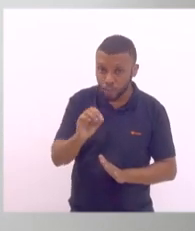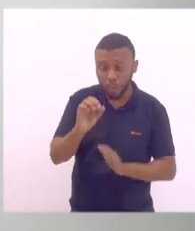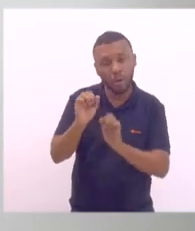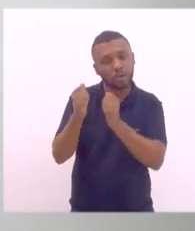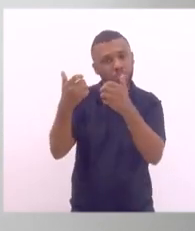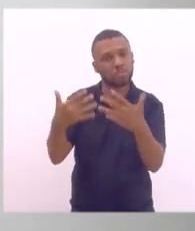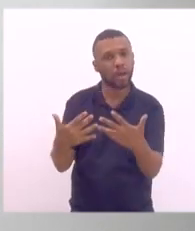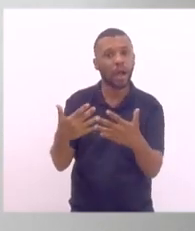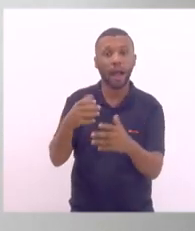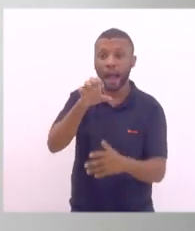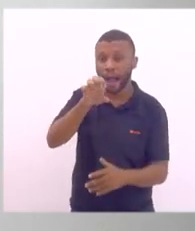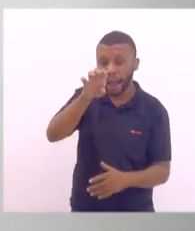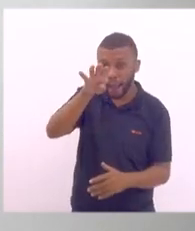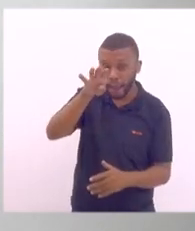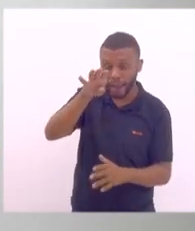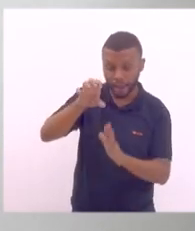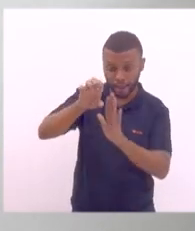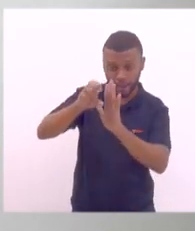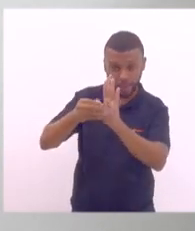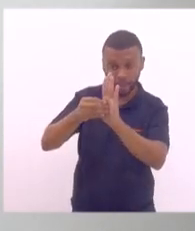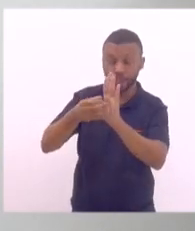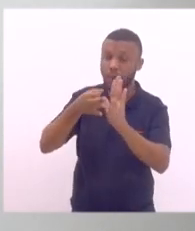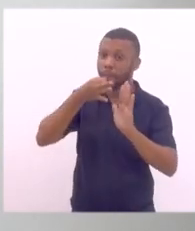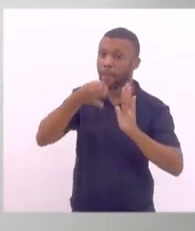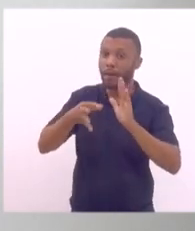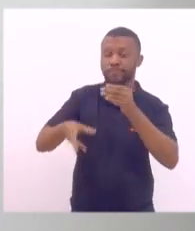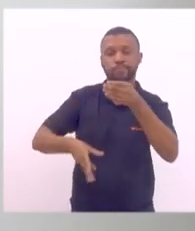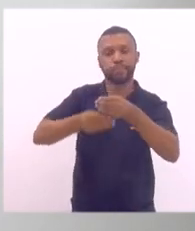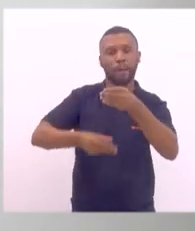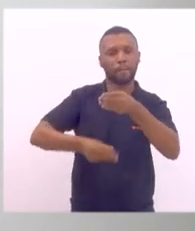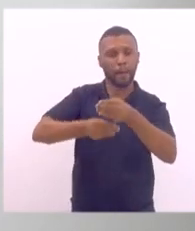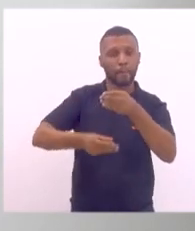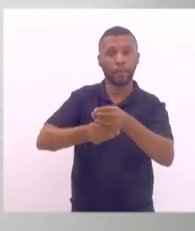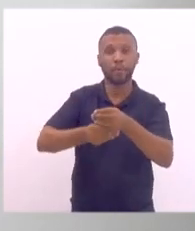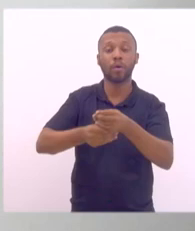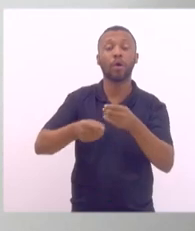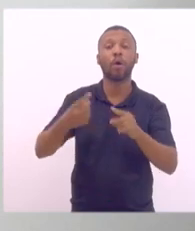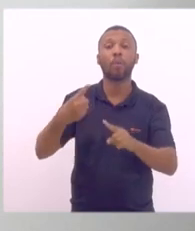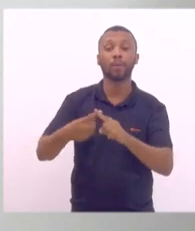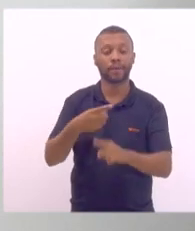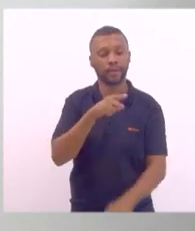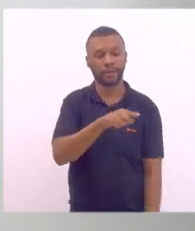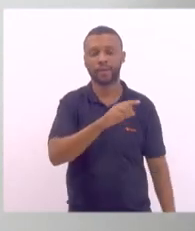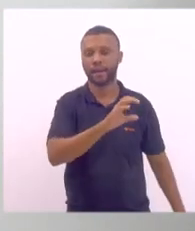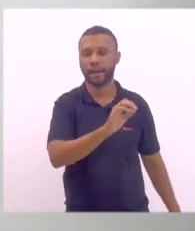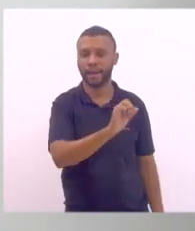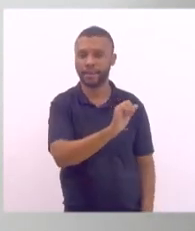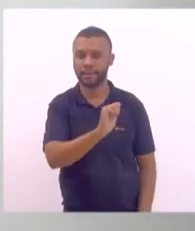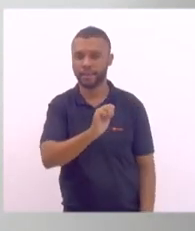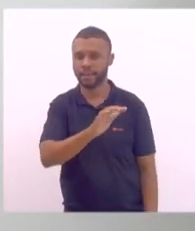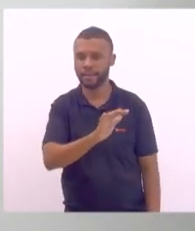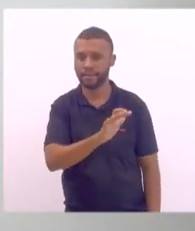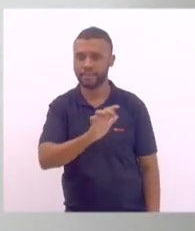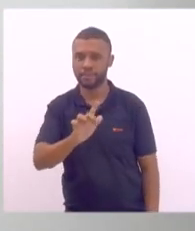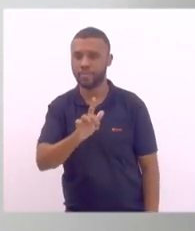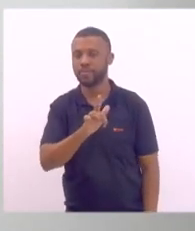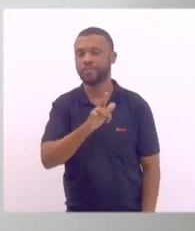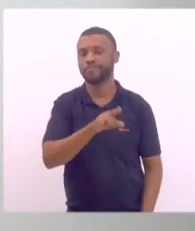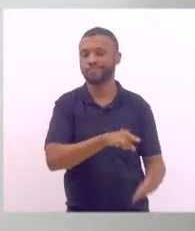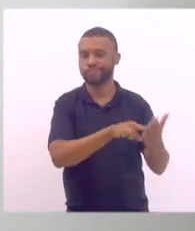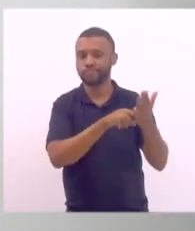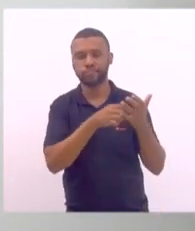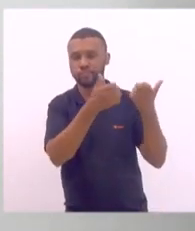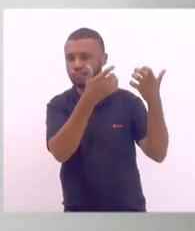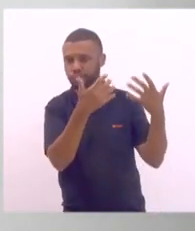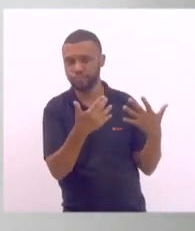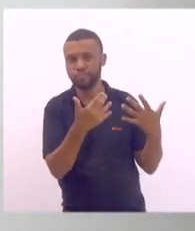a emenda foi colocada porque houve uma sinalização da Casa Civil para poder fazer a emenda. Aí a emenda foi feita com a sinalização